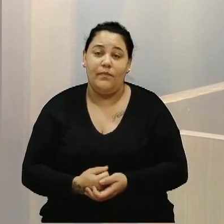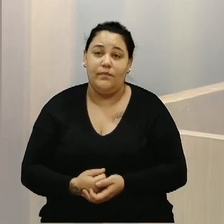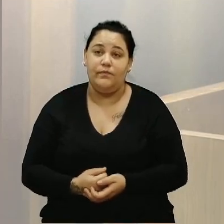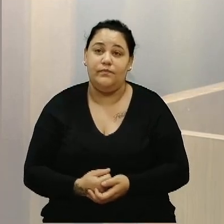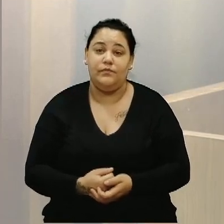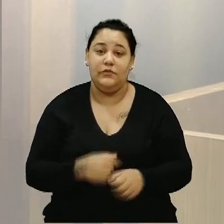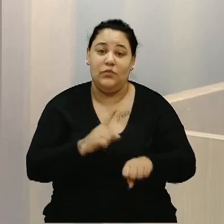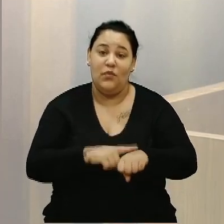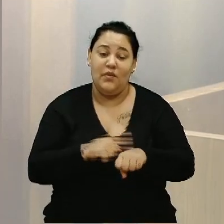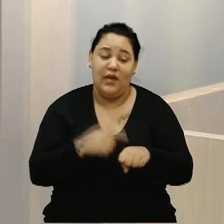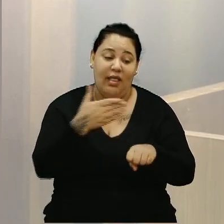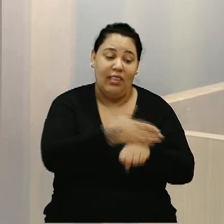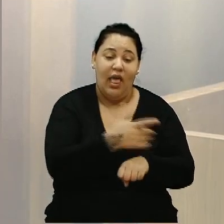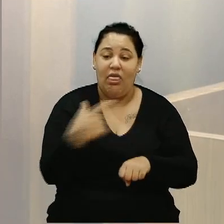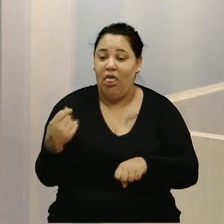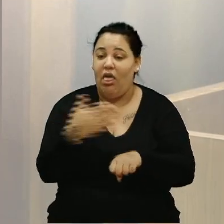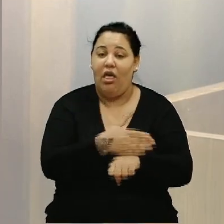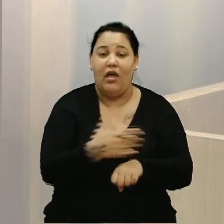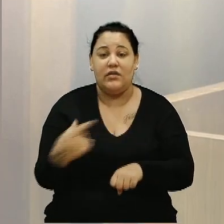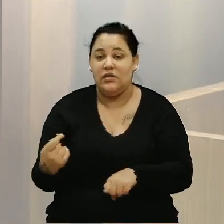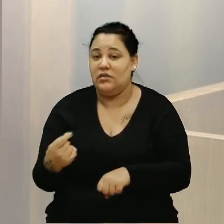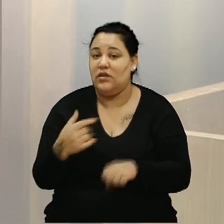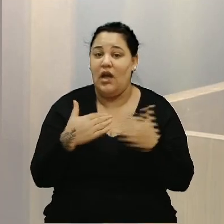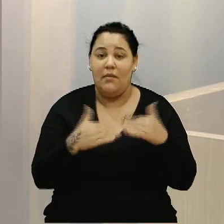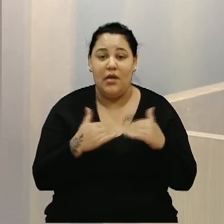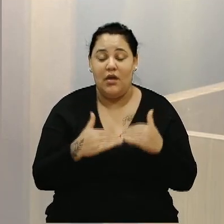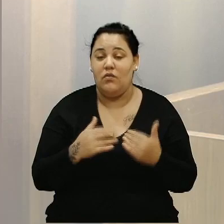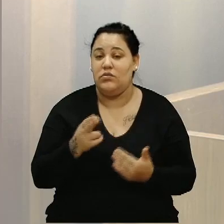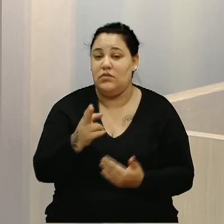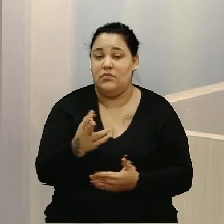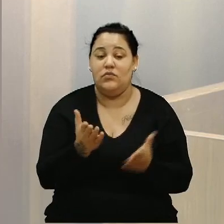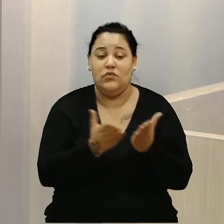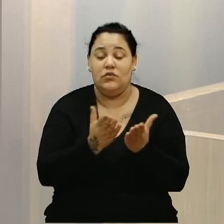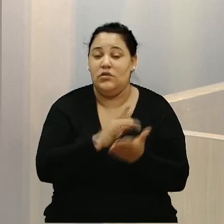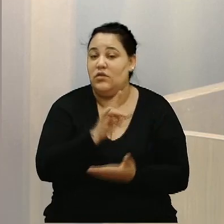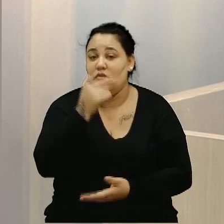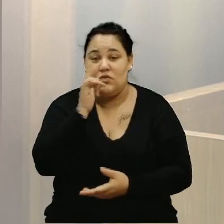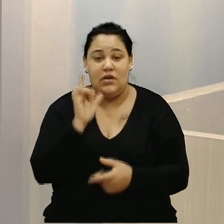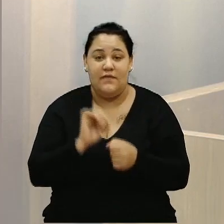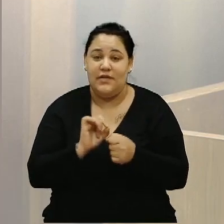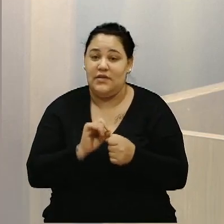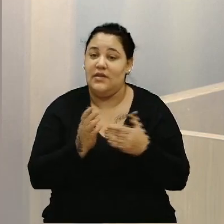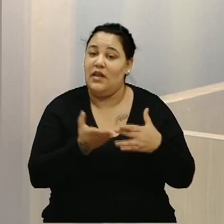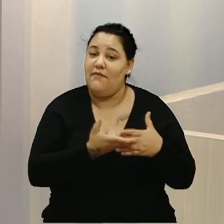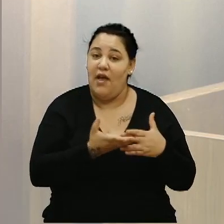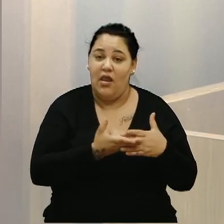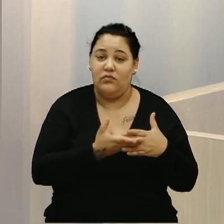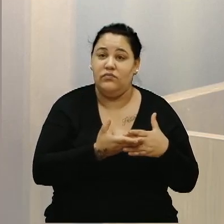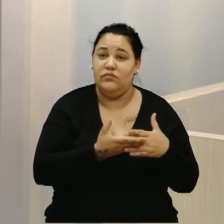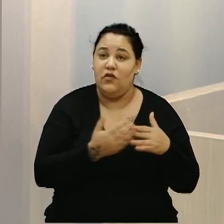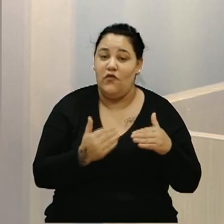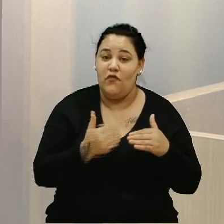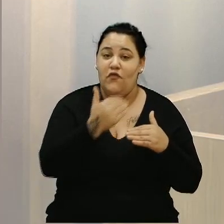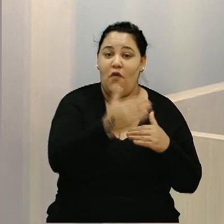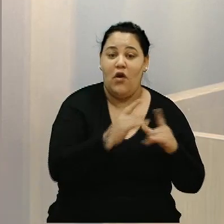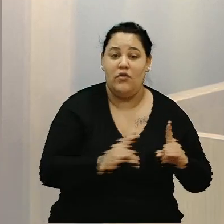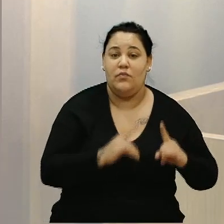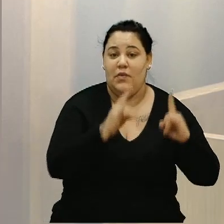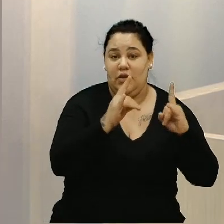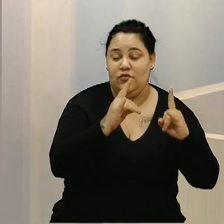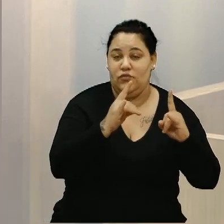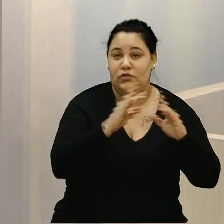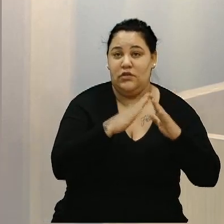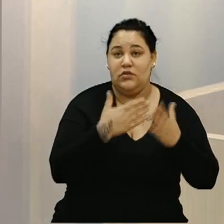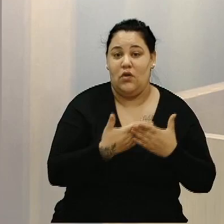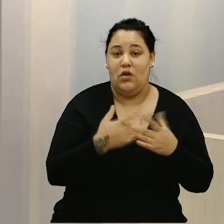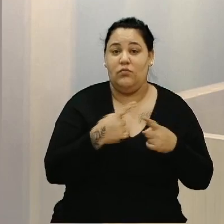e saída de caminhões a toda hora. Os estudantes não conseguem fazer o recreio fora do prédio da escola,